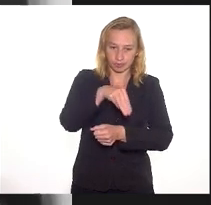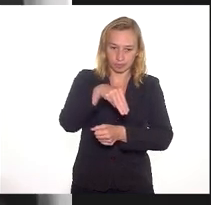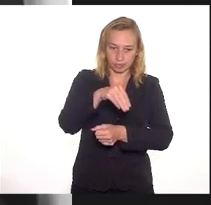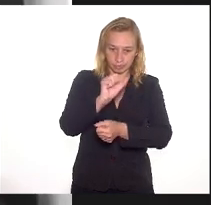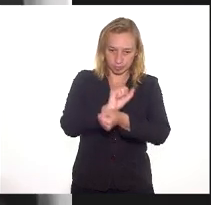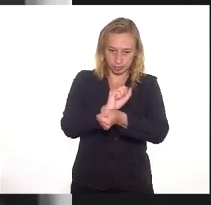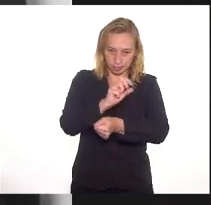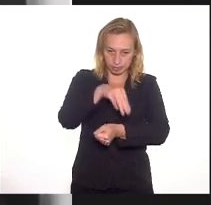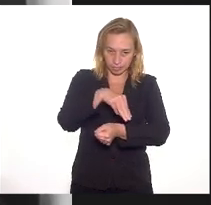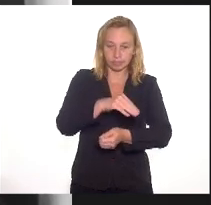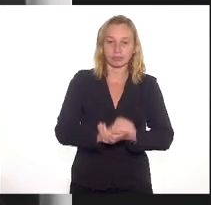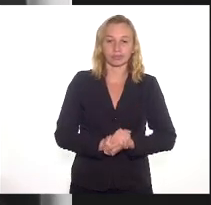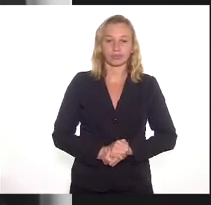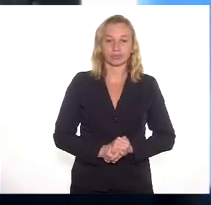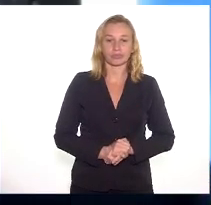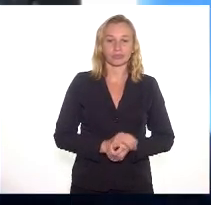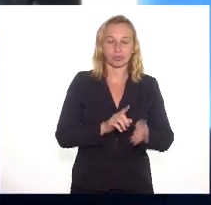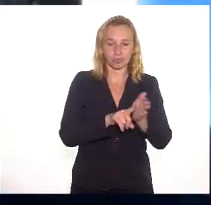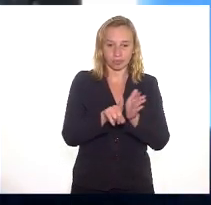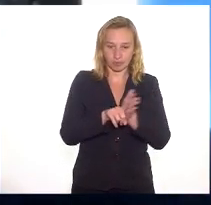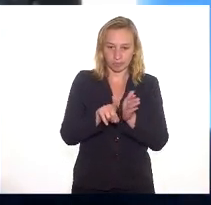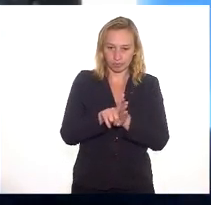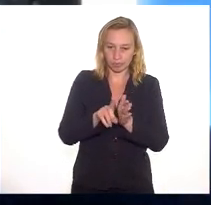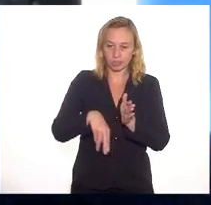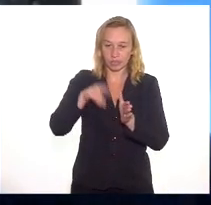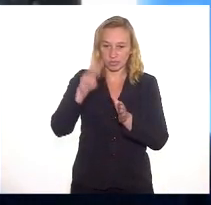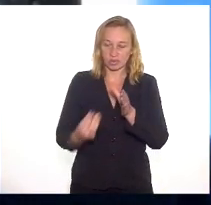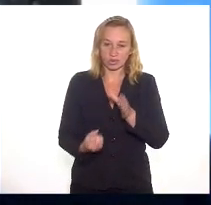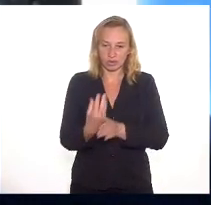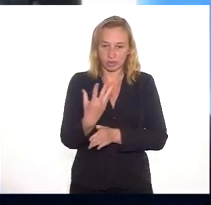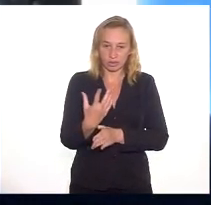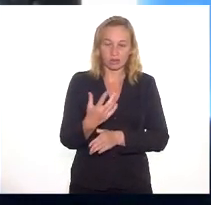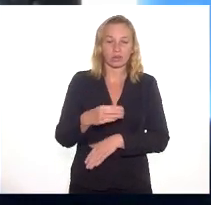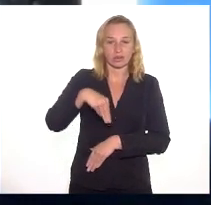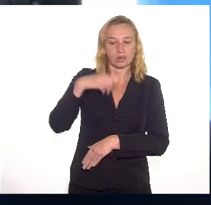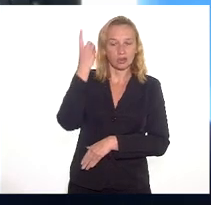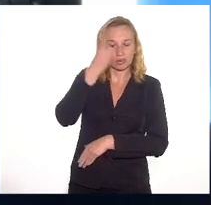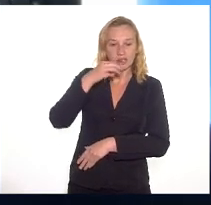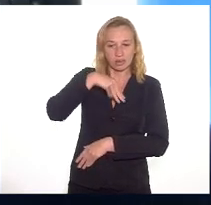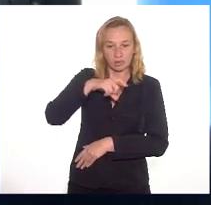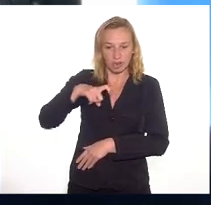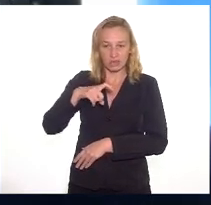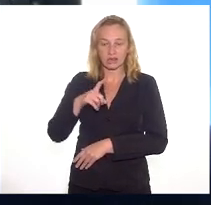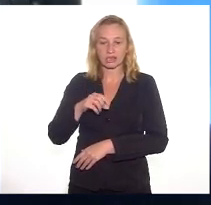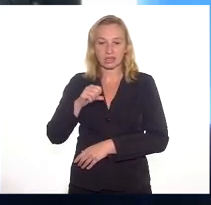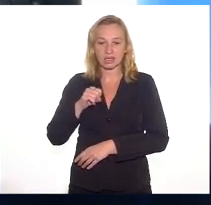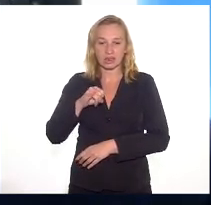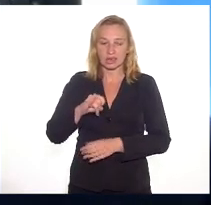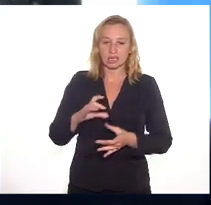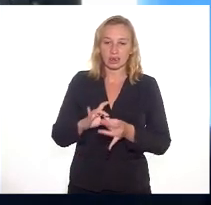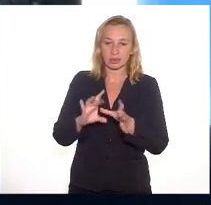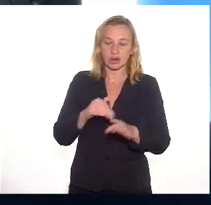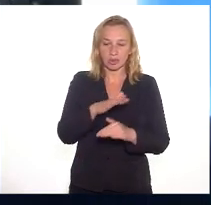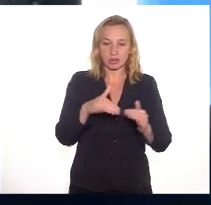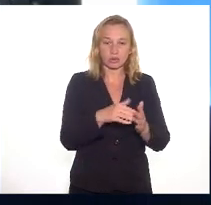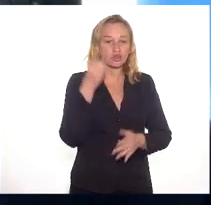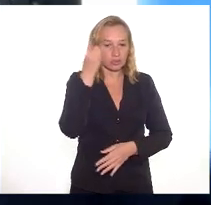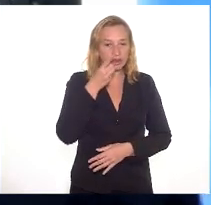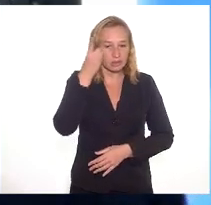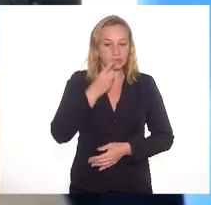Só um minuto, deputado. Eu consulto aos autores, principalmente o deputado Max, que está presente, se concede a coautoria, abre coautoria aos demais